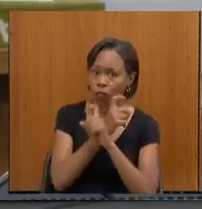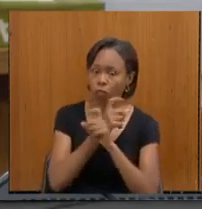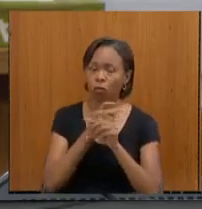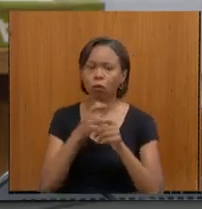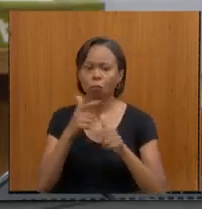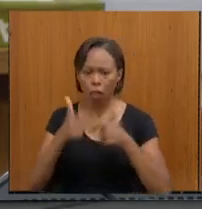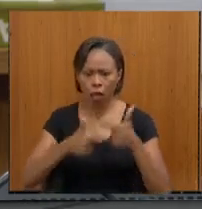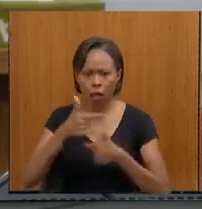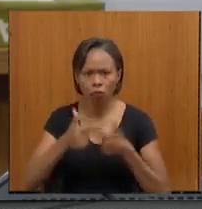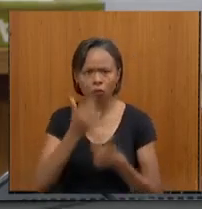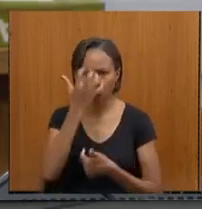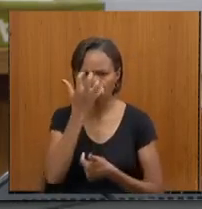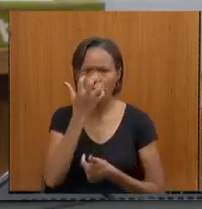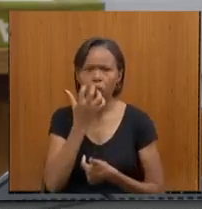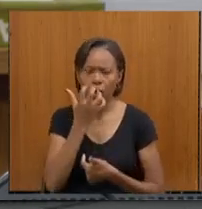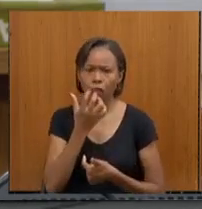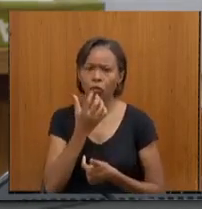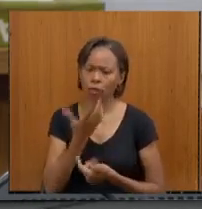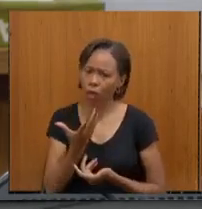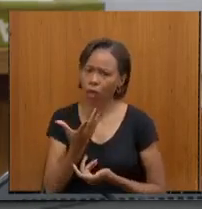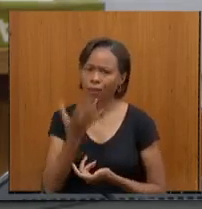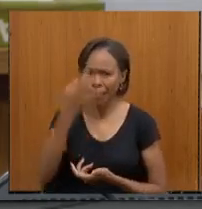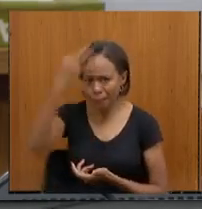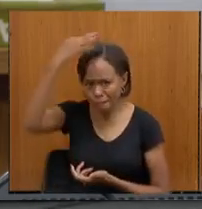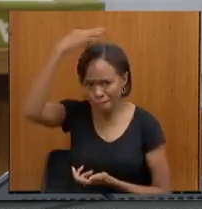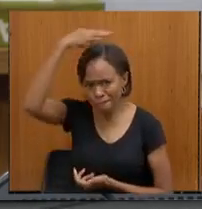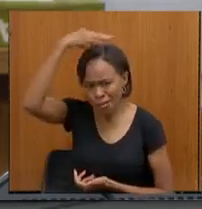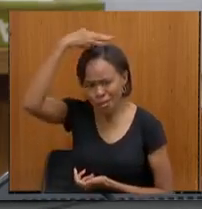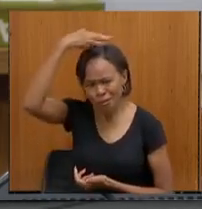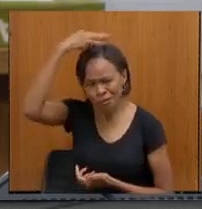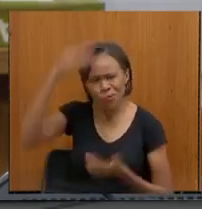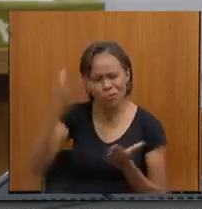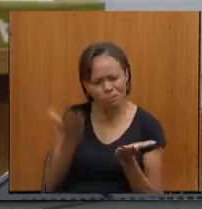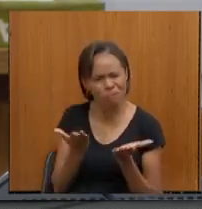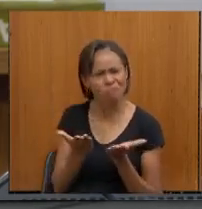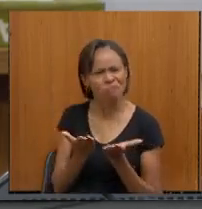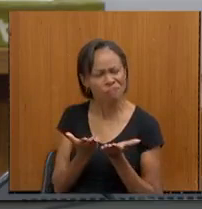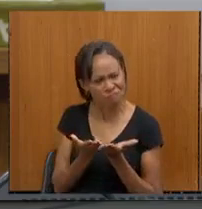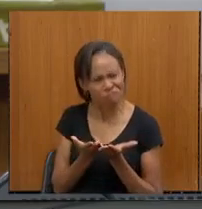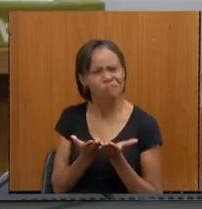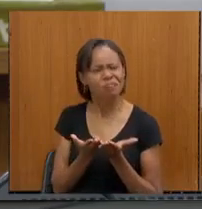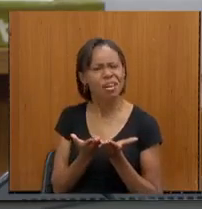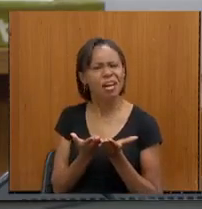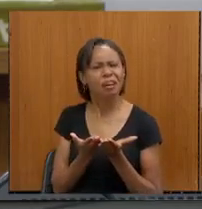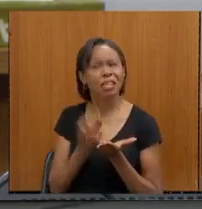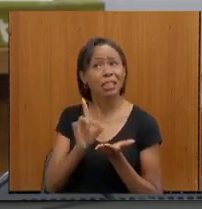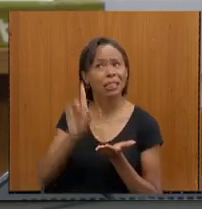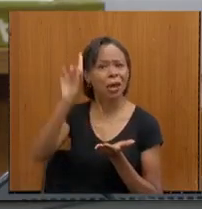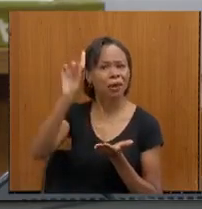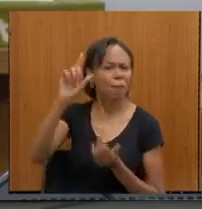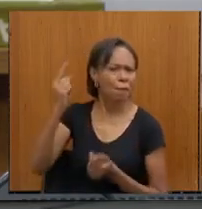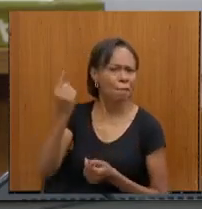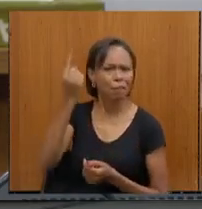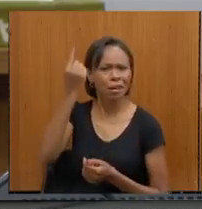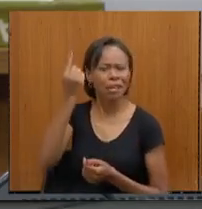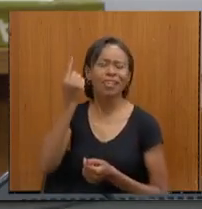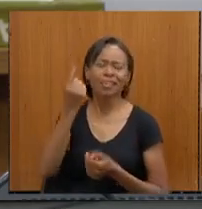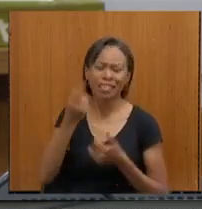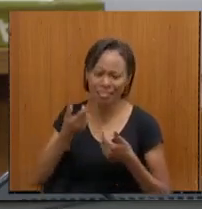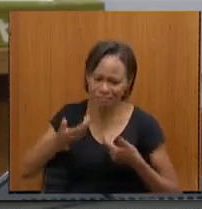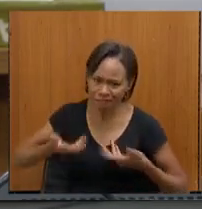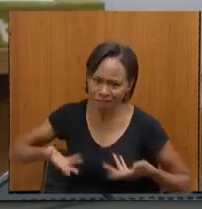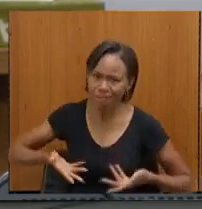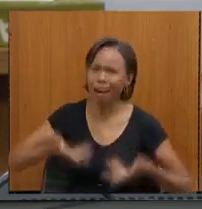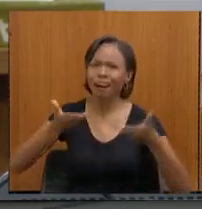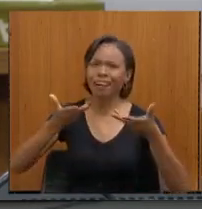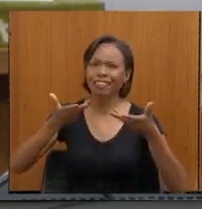sério o nosso espírito Cristão arrecadar põe Deus na frente para gente séria do lado e Ramo e vamos e tem jeito não é